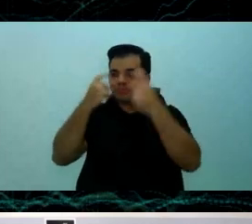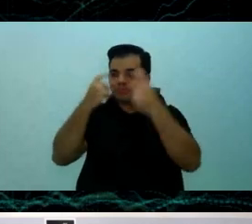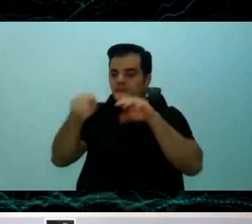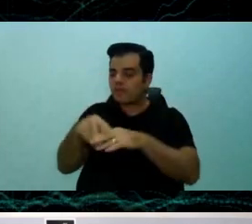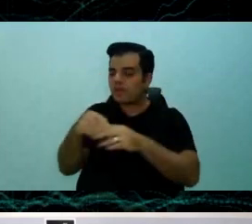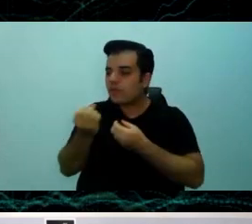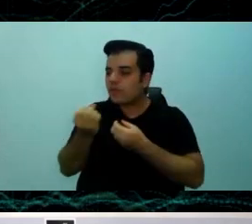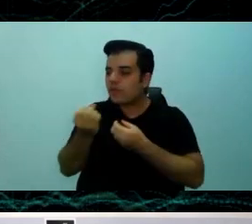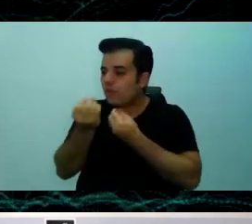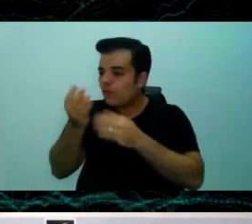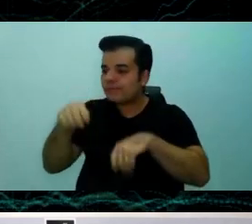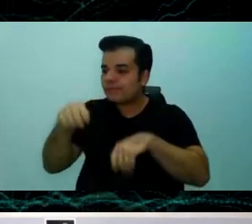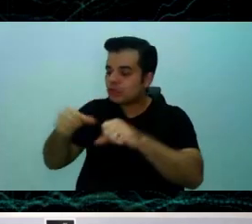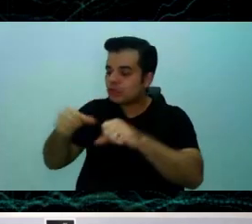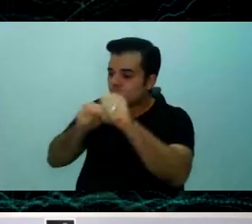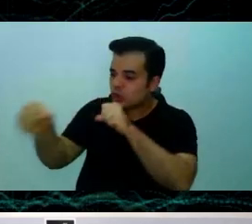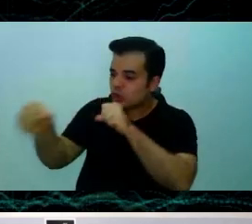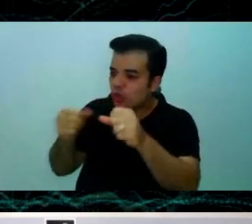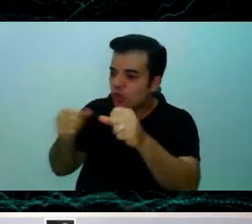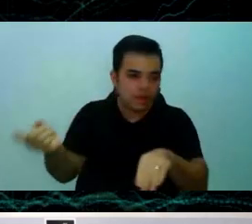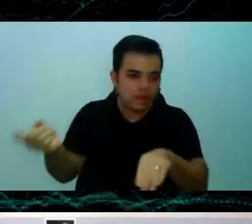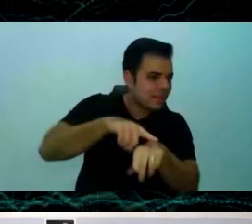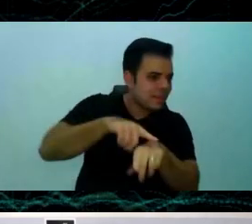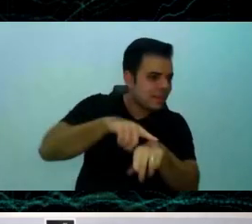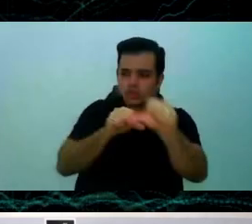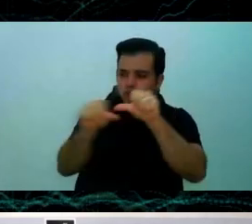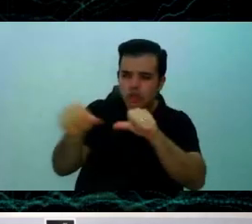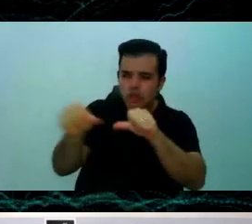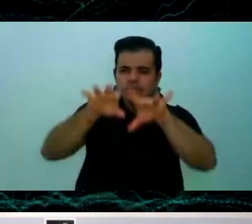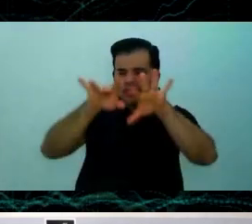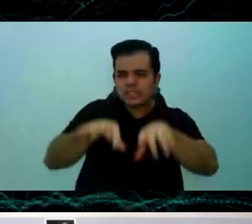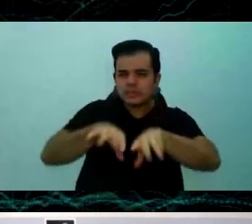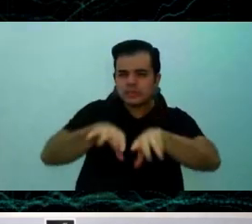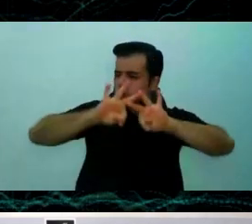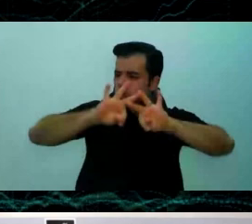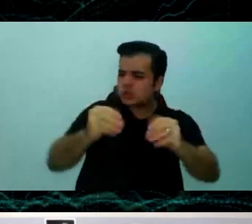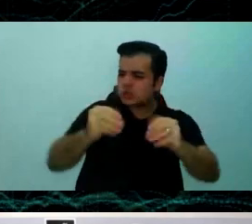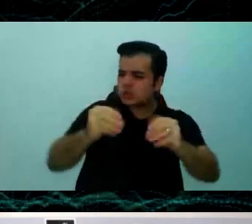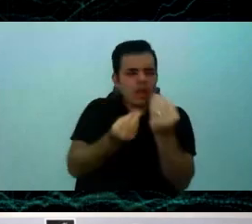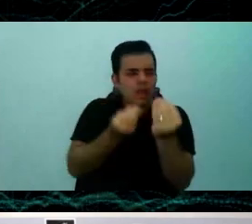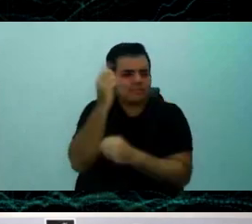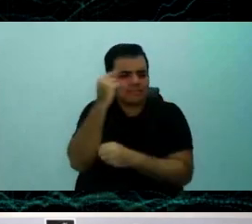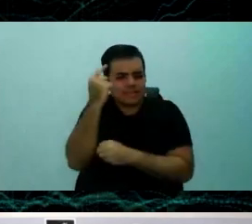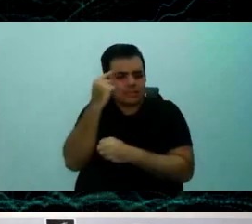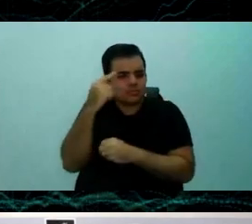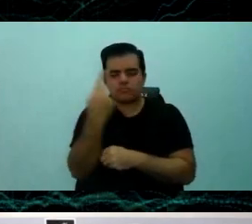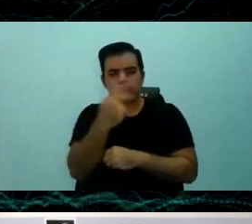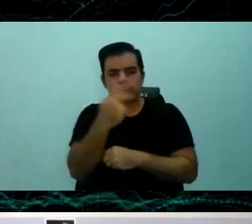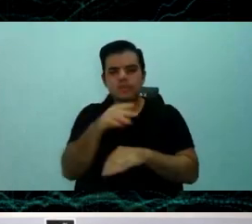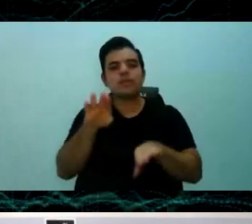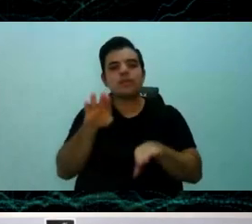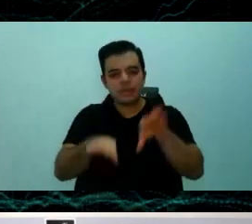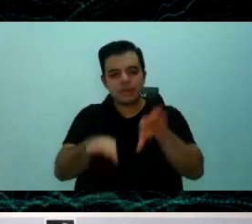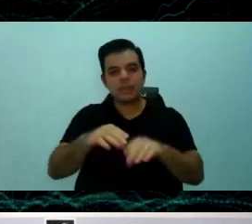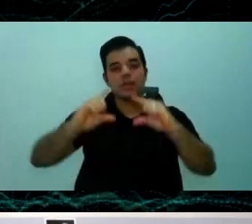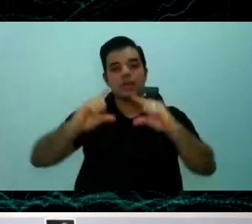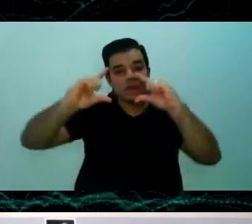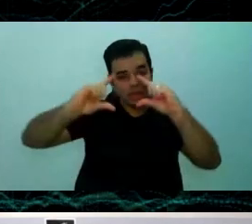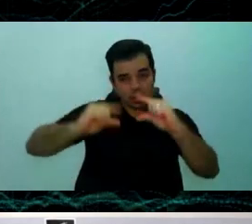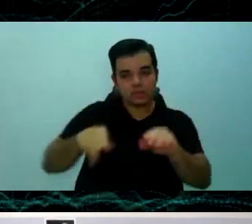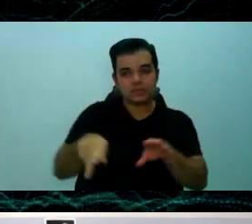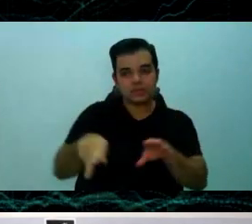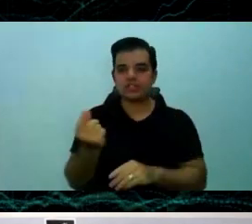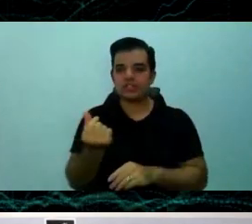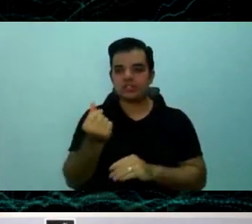acabei customizando ali, migrar para o ambiente, os scripts e tal, tal, tal, tá? E reduz custos extras que possam ser desnecessários